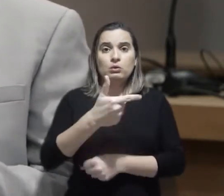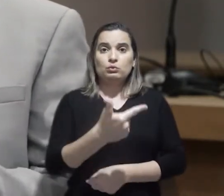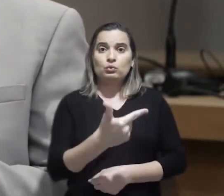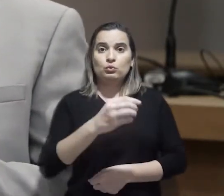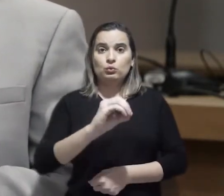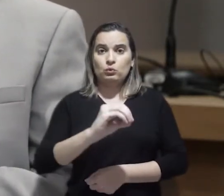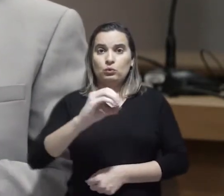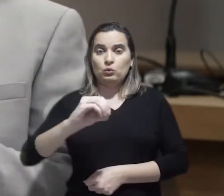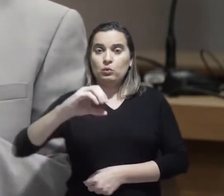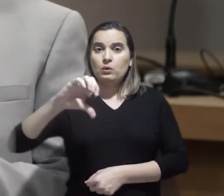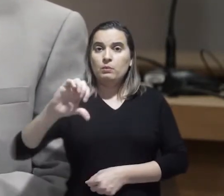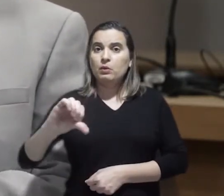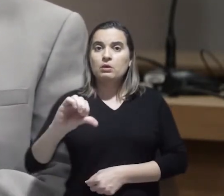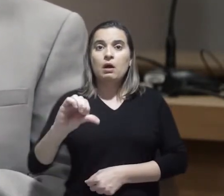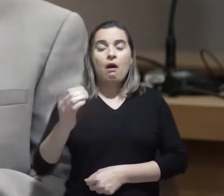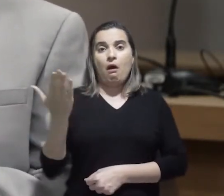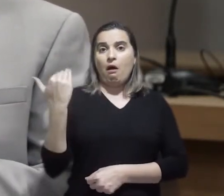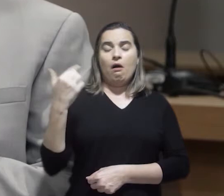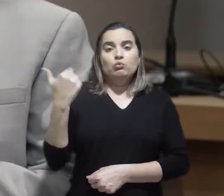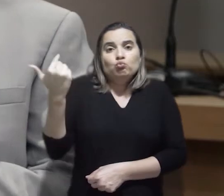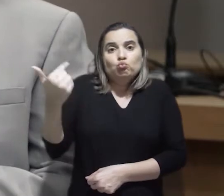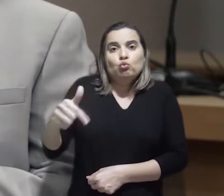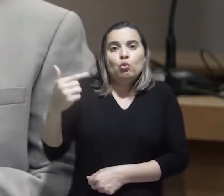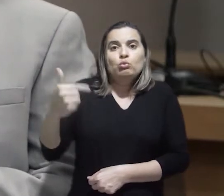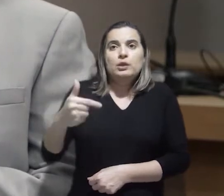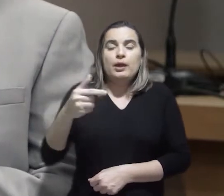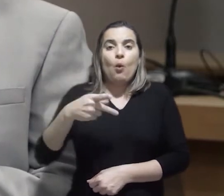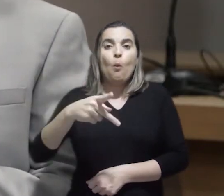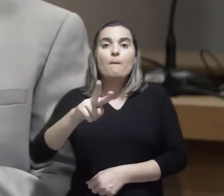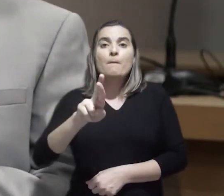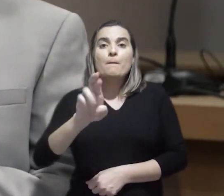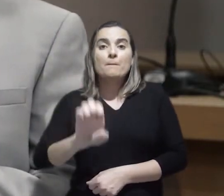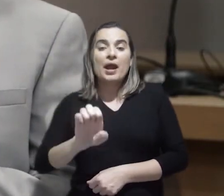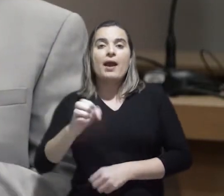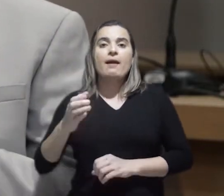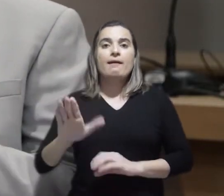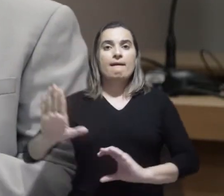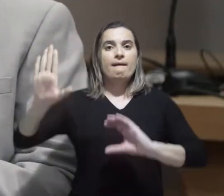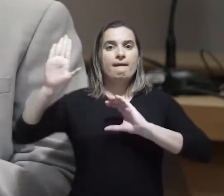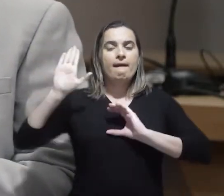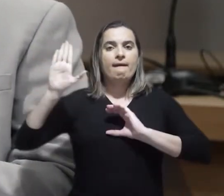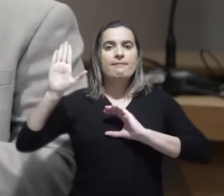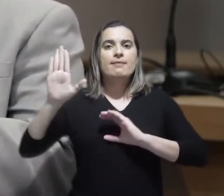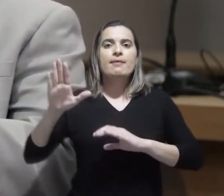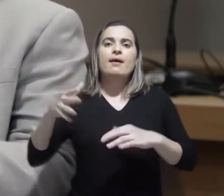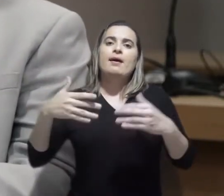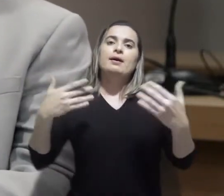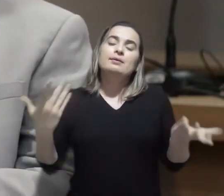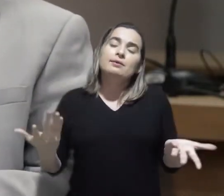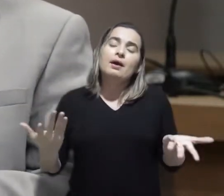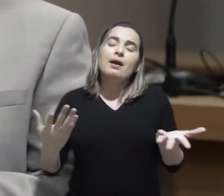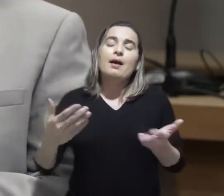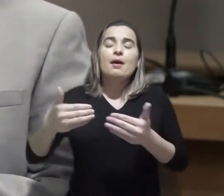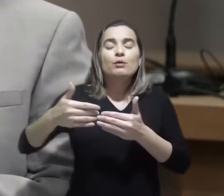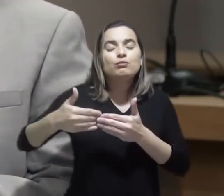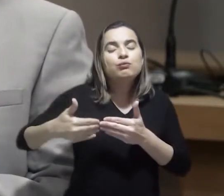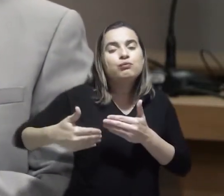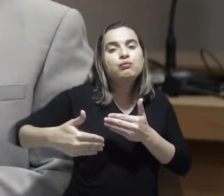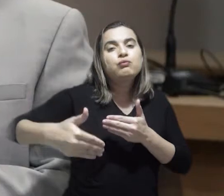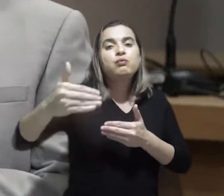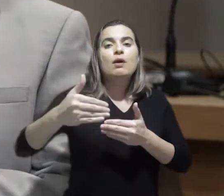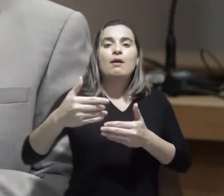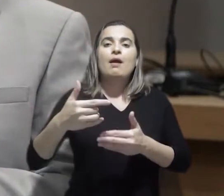da pré-campanha ou do pré-candidato. Isso foi criado através da Lei 12.034 de 2009 para as eleições de